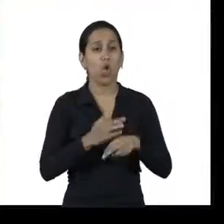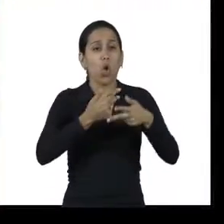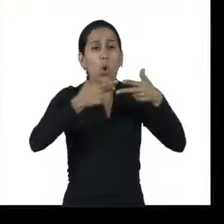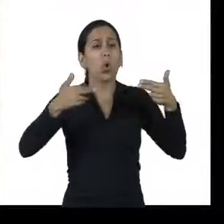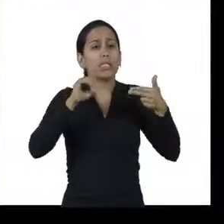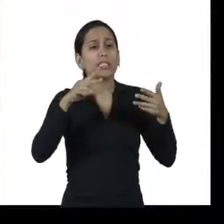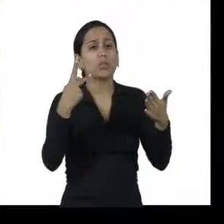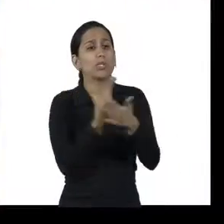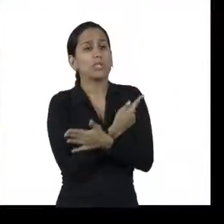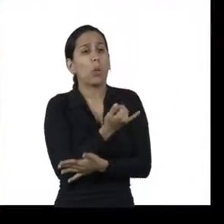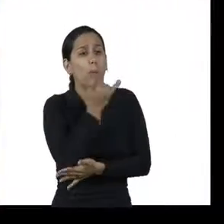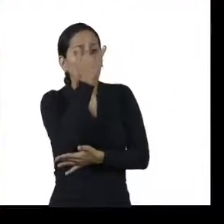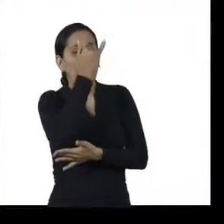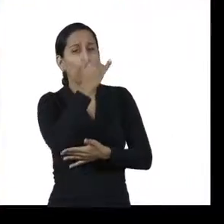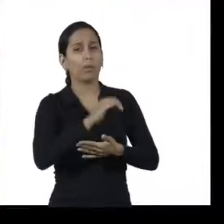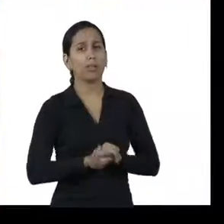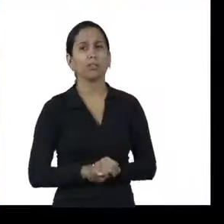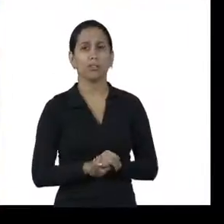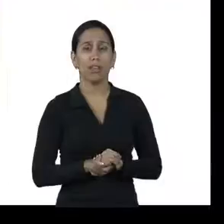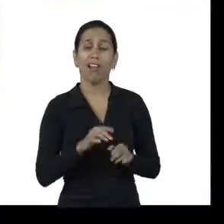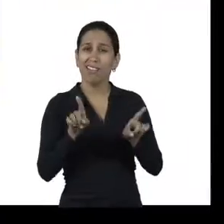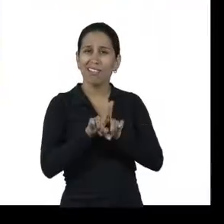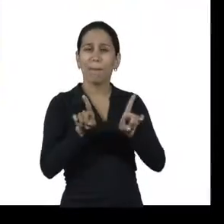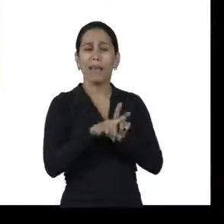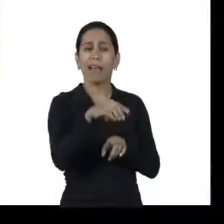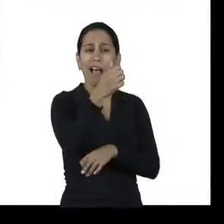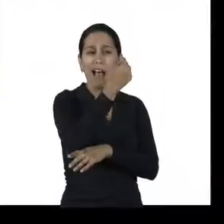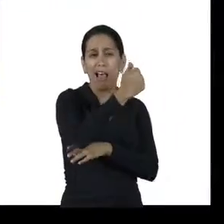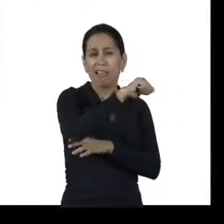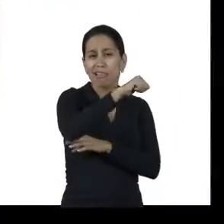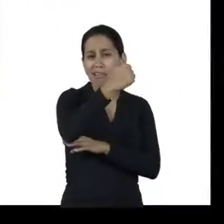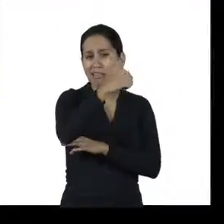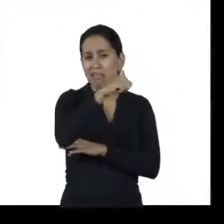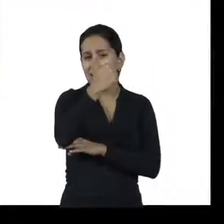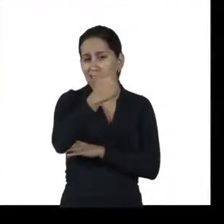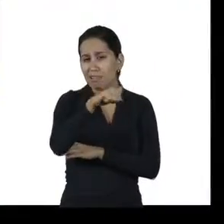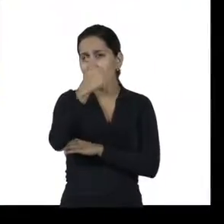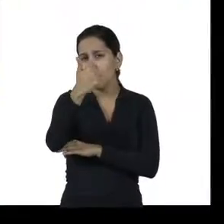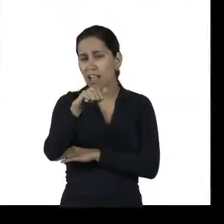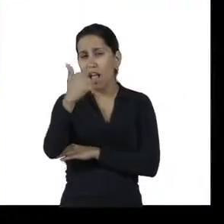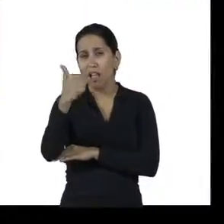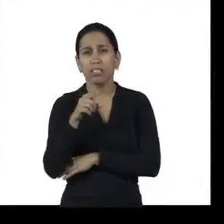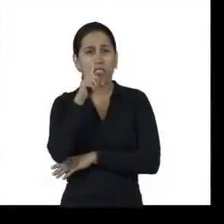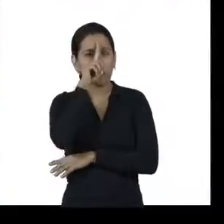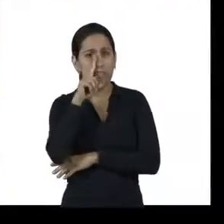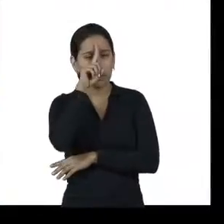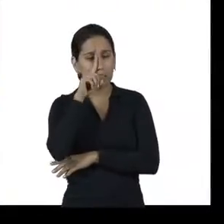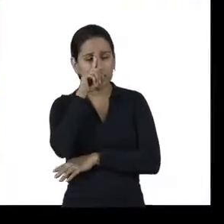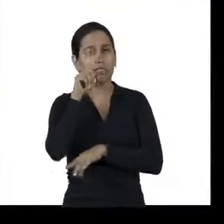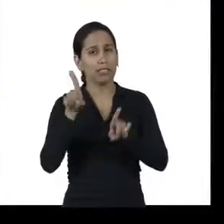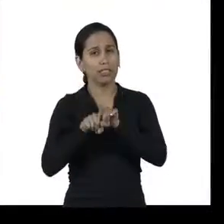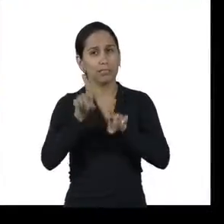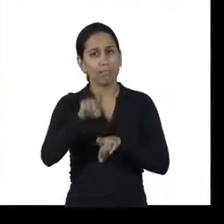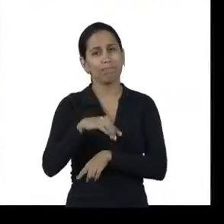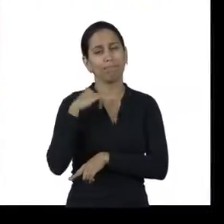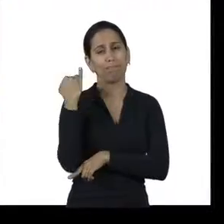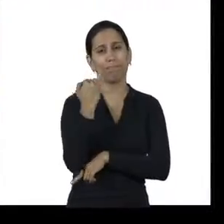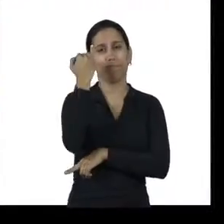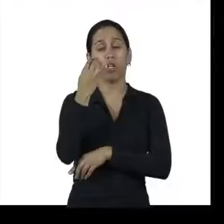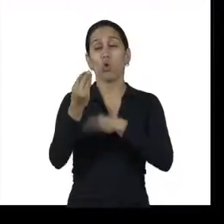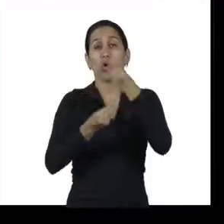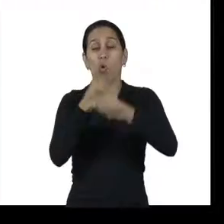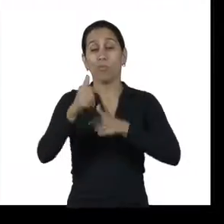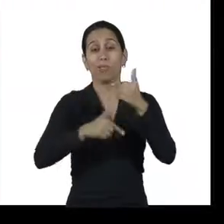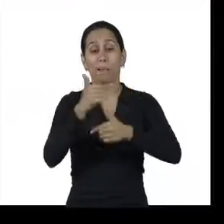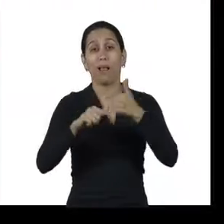acidente, investigações e análise de acidentes servem de alerta para o quanto é fundamental operar no pátio de maneira